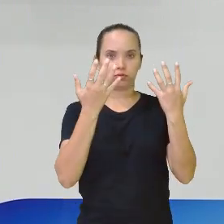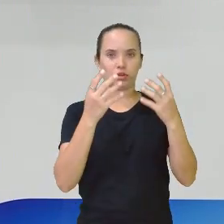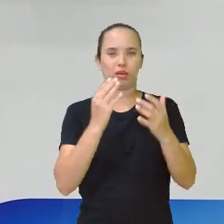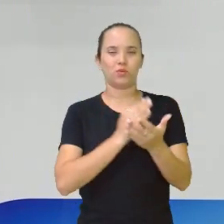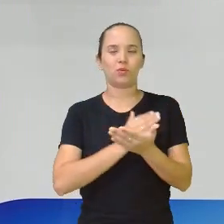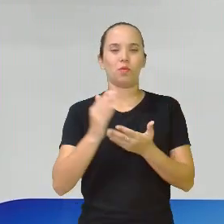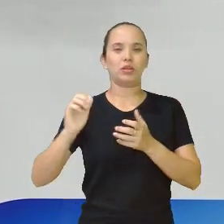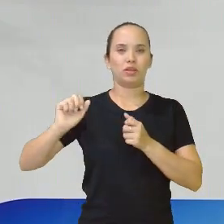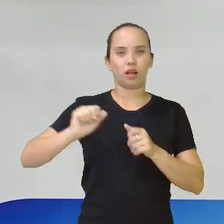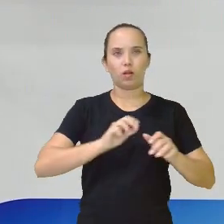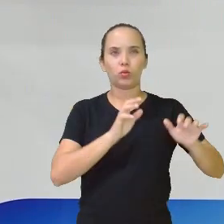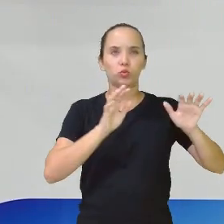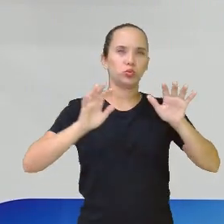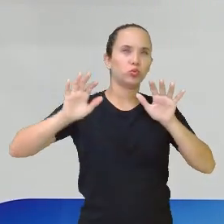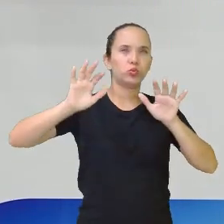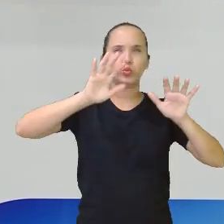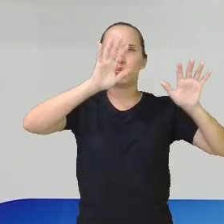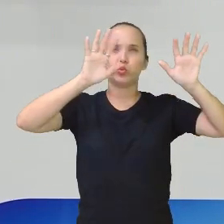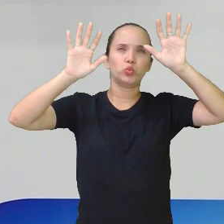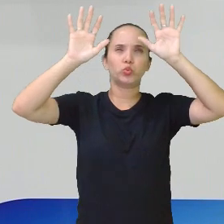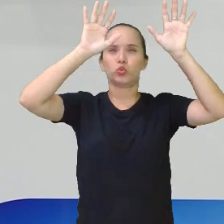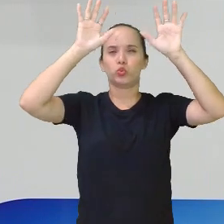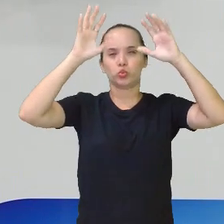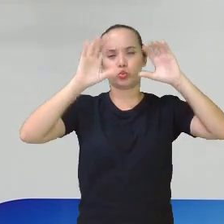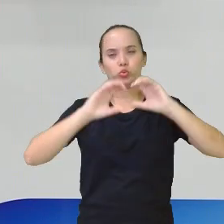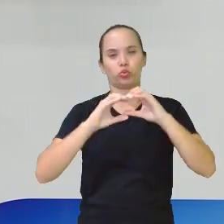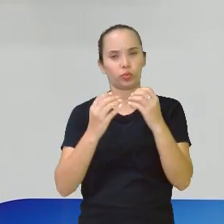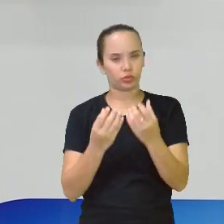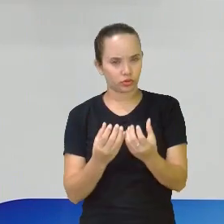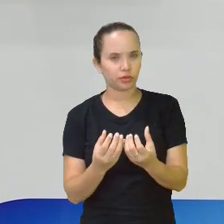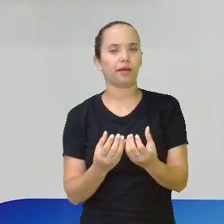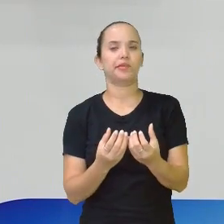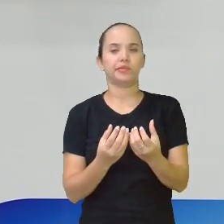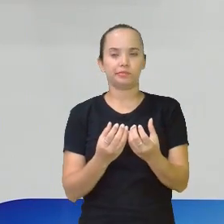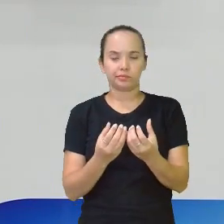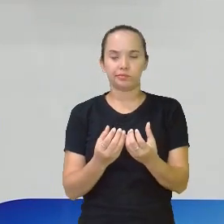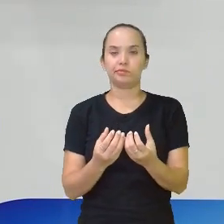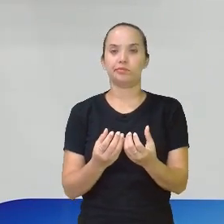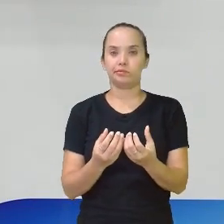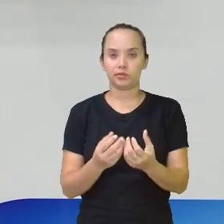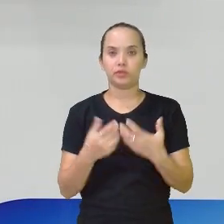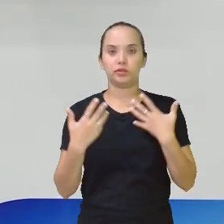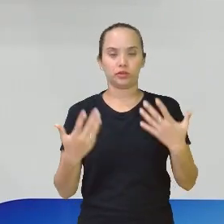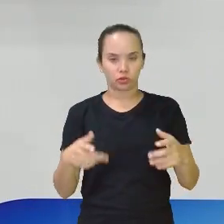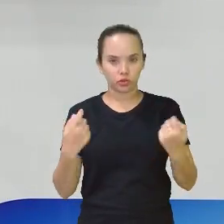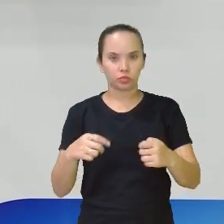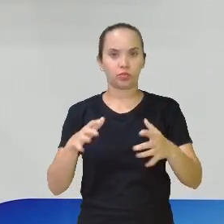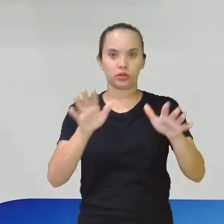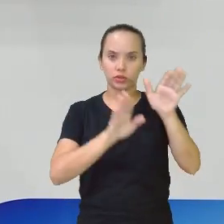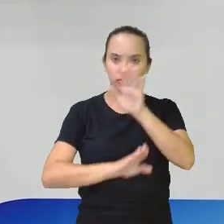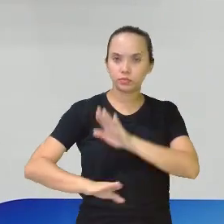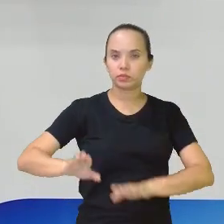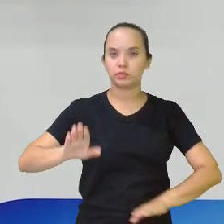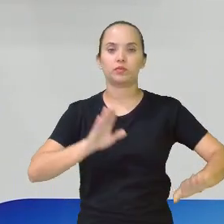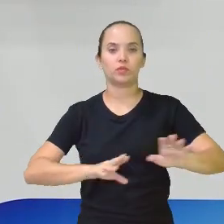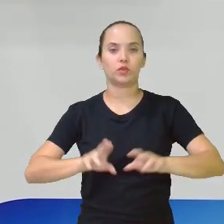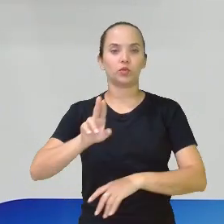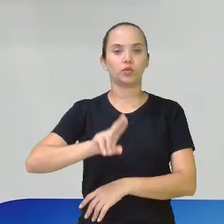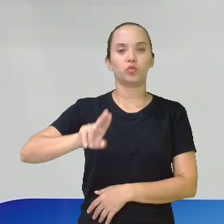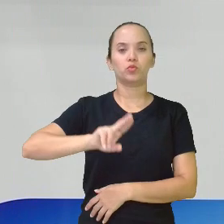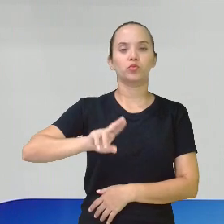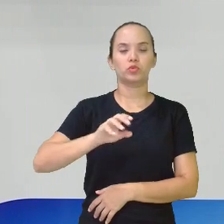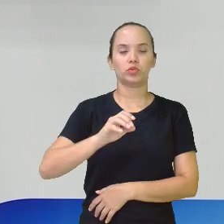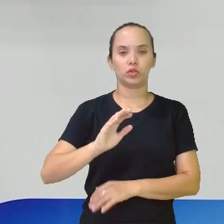aquele fumaceiro na comunidade, aquele fumaceiro na rua. Então a gente precisa realmente ter cuidado nesse processo de